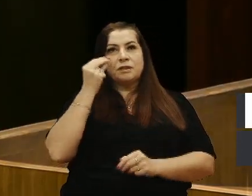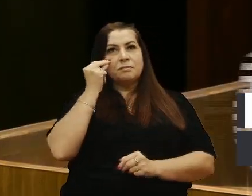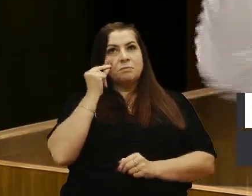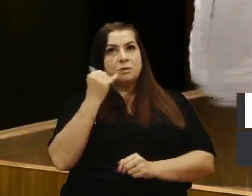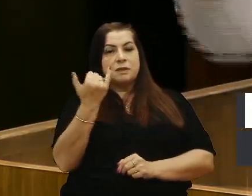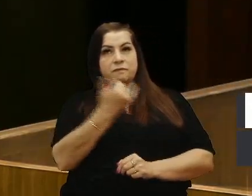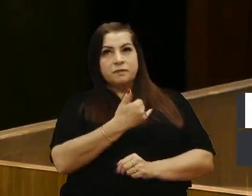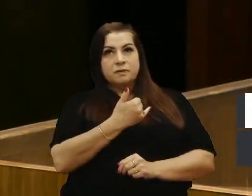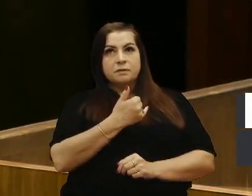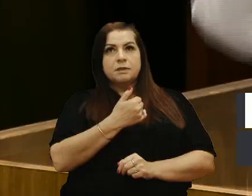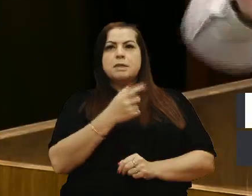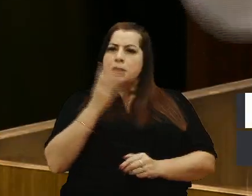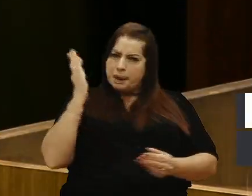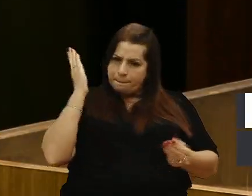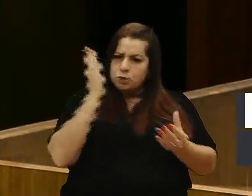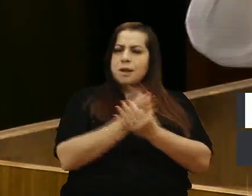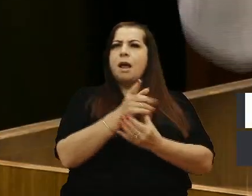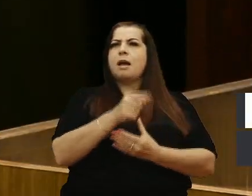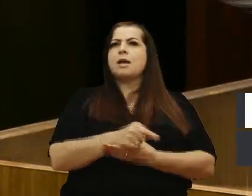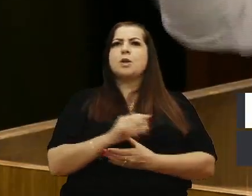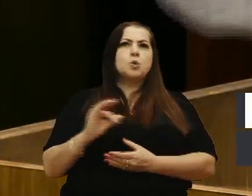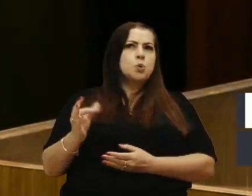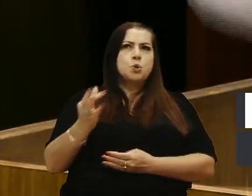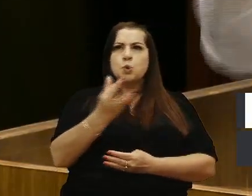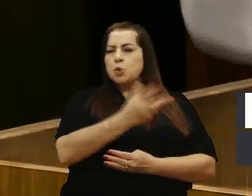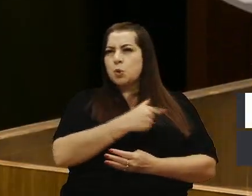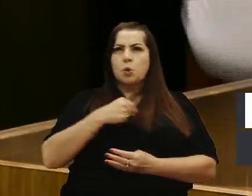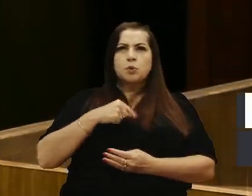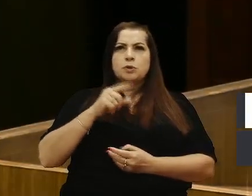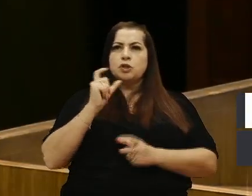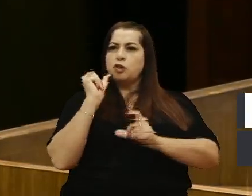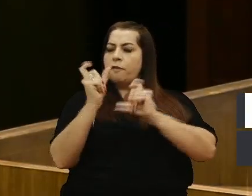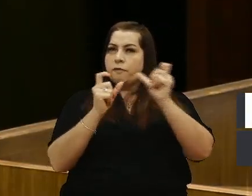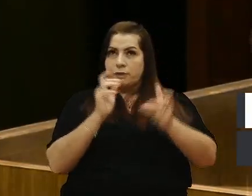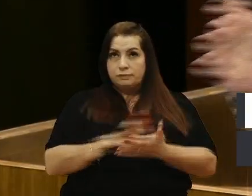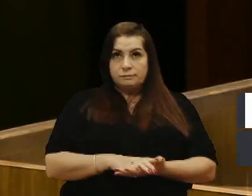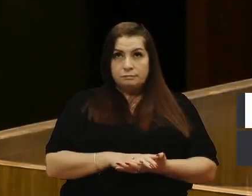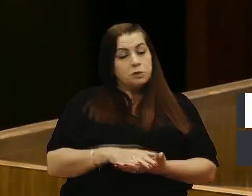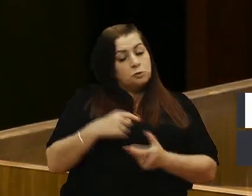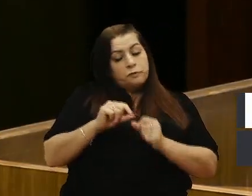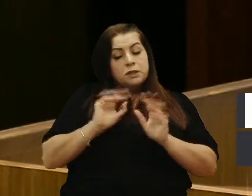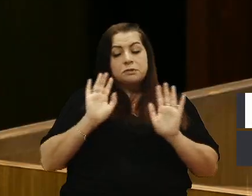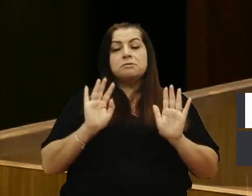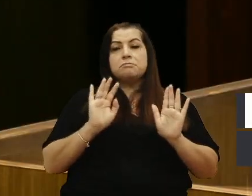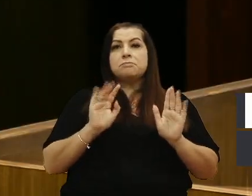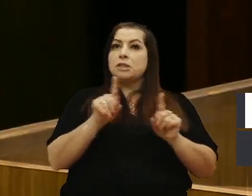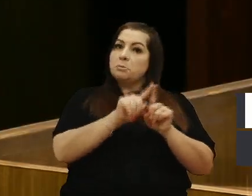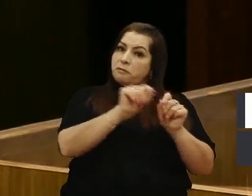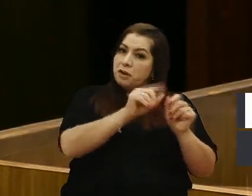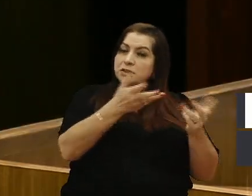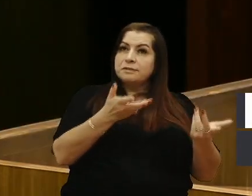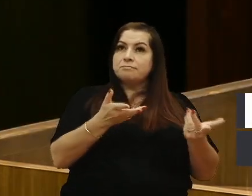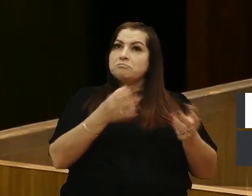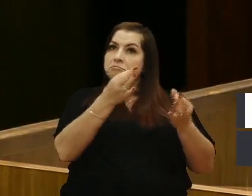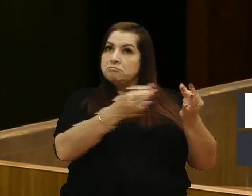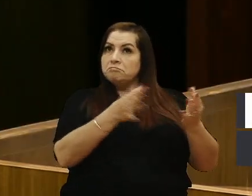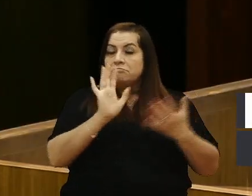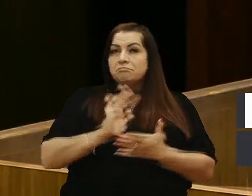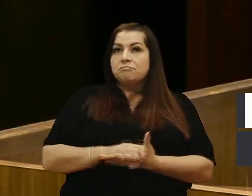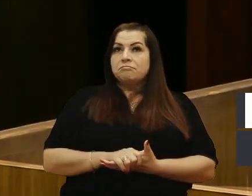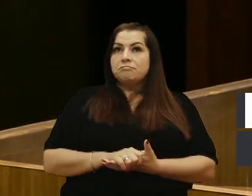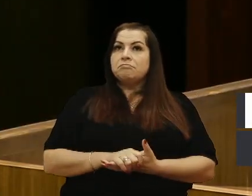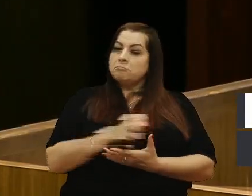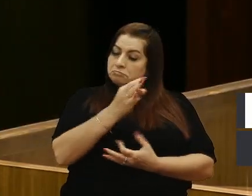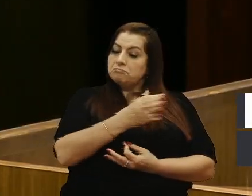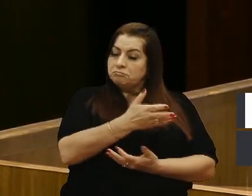que me disse, tem que processar todo mundo que te ofende. E eu estou fazendo isso, ele também faz isso, e está certo ele.